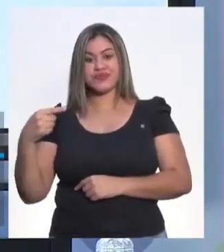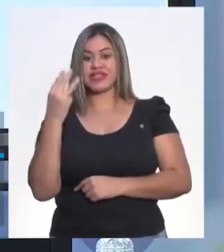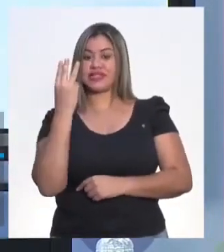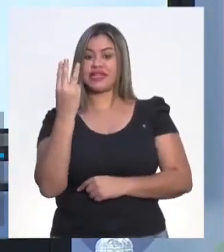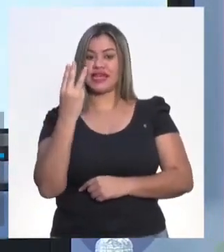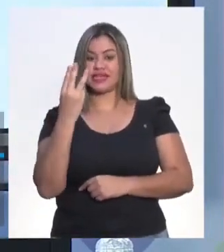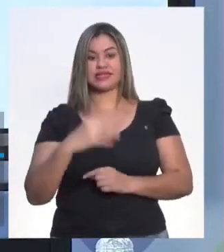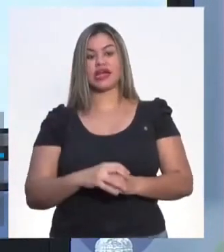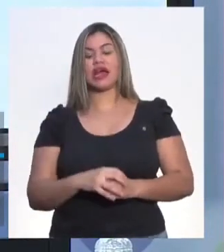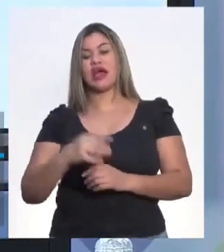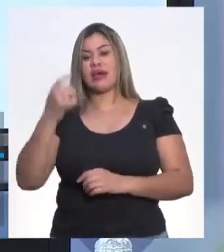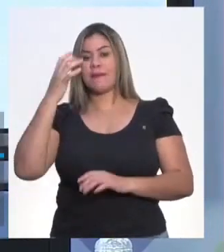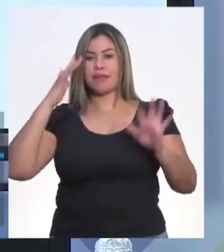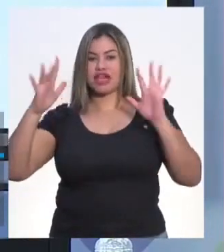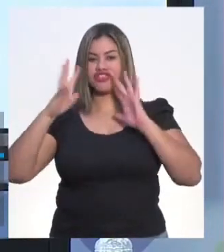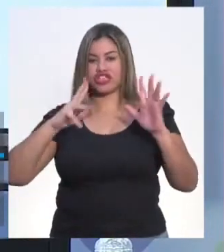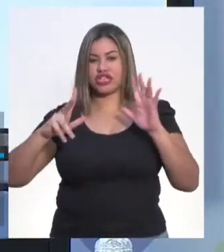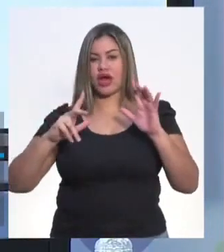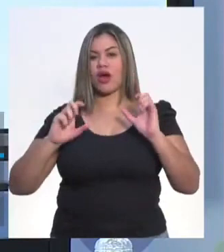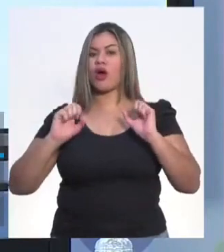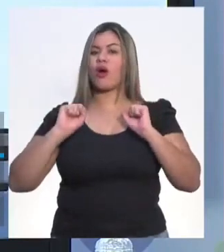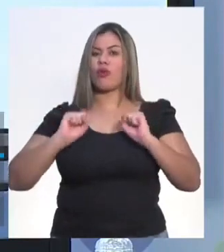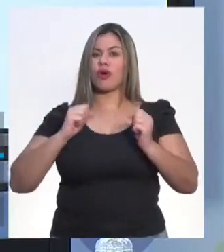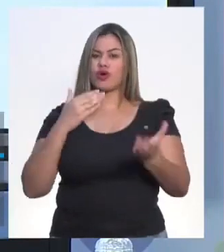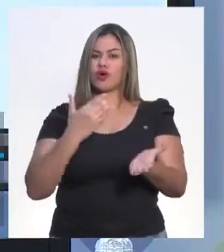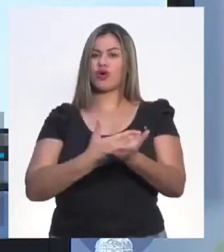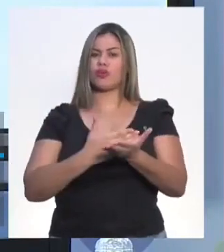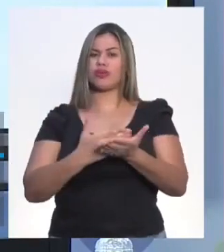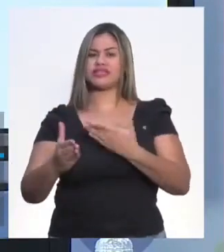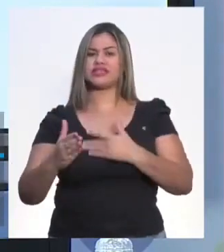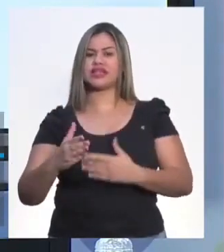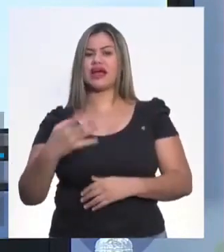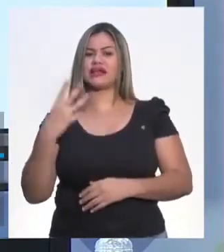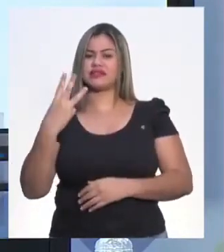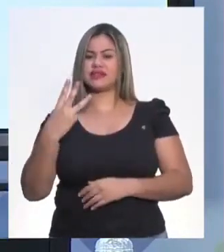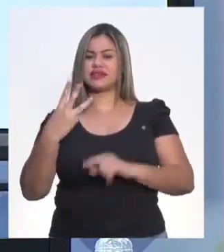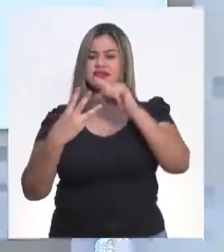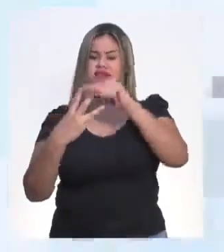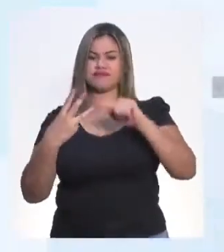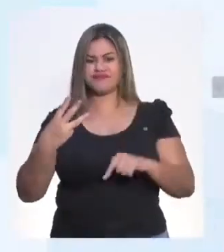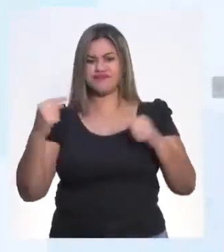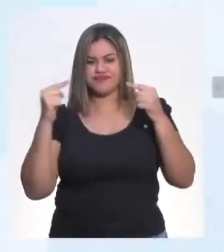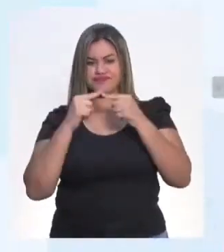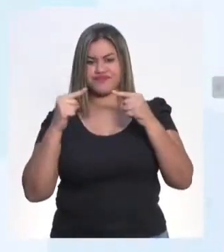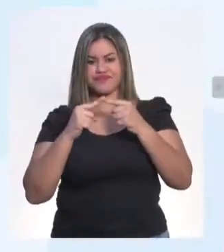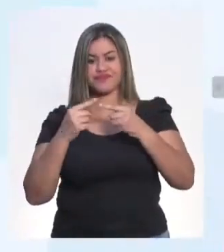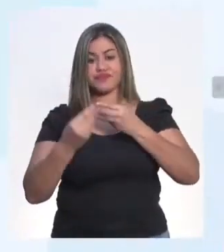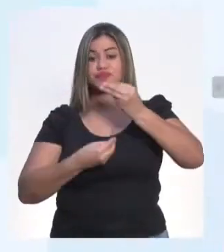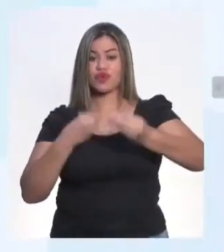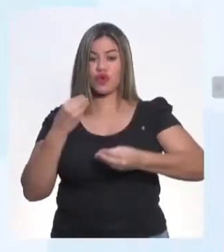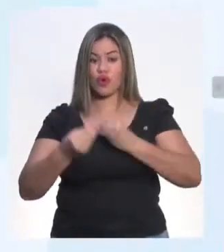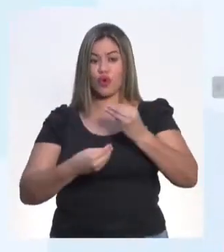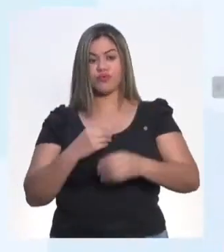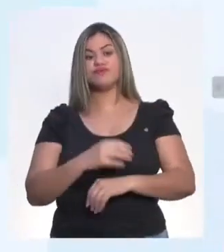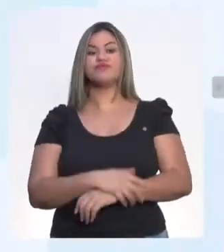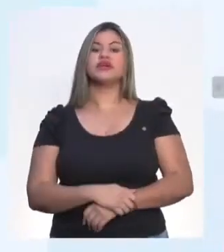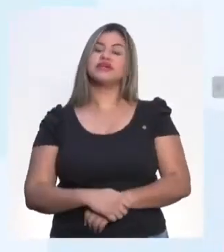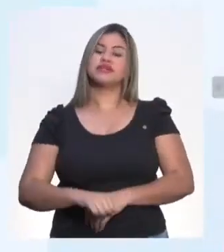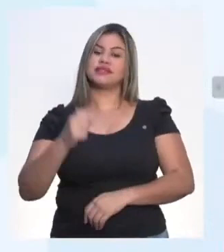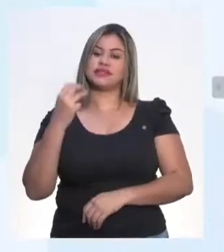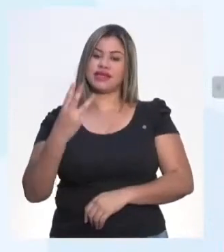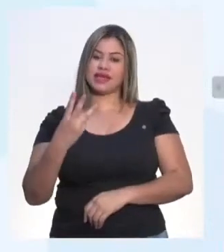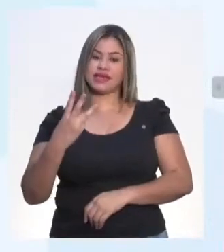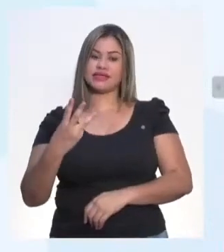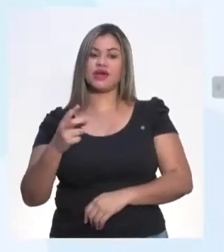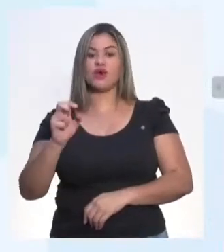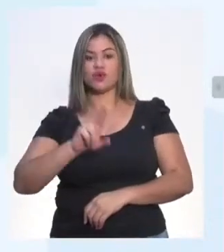Na primeira posição, posso começar com qualquer uma das 3 letras. Então, 3.